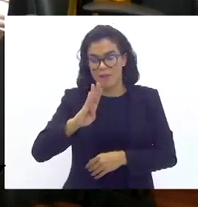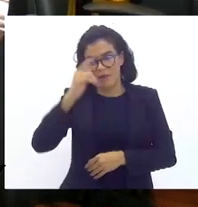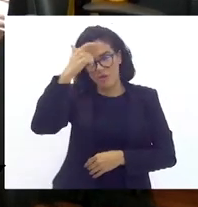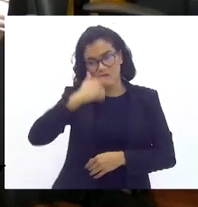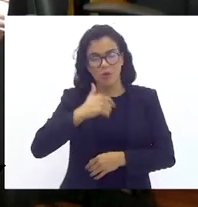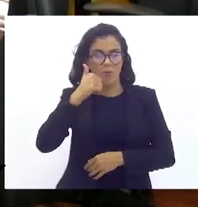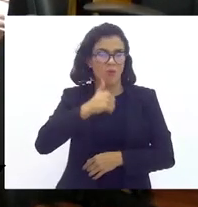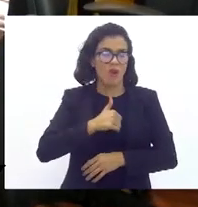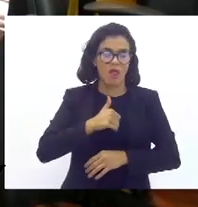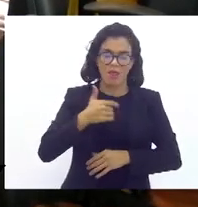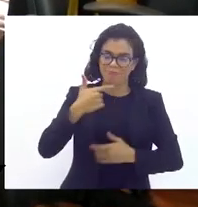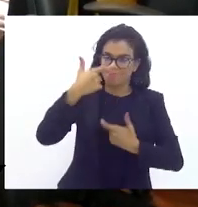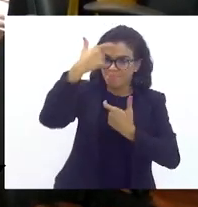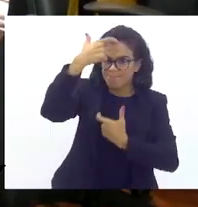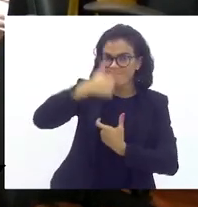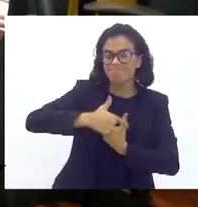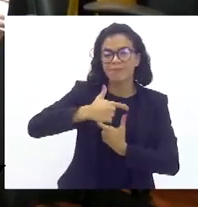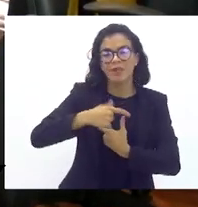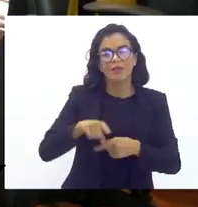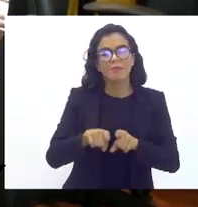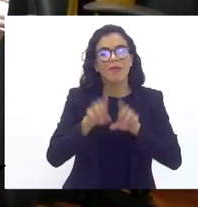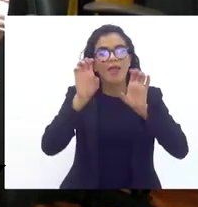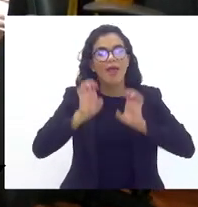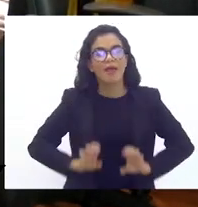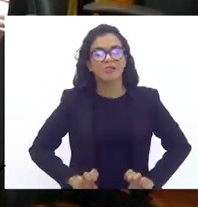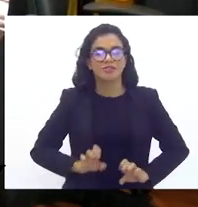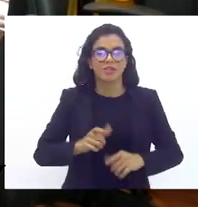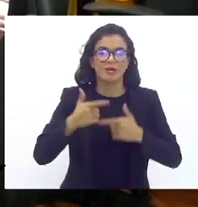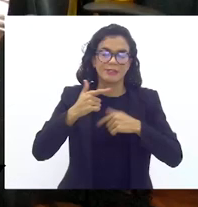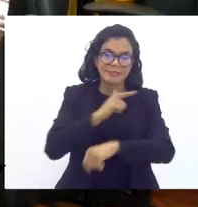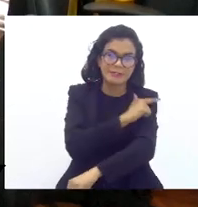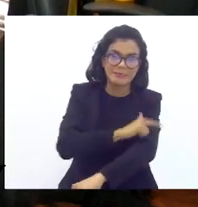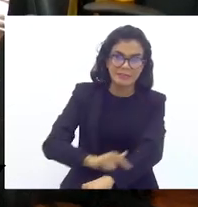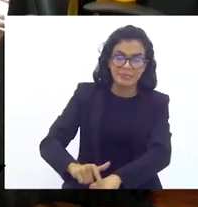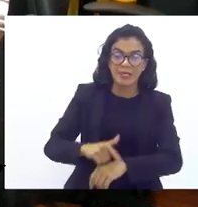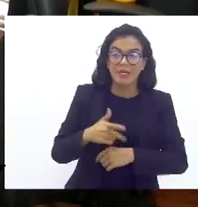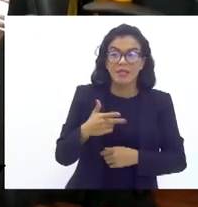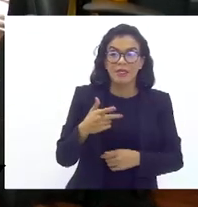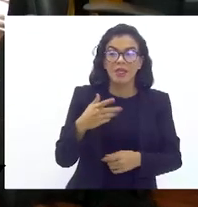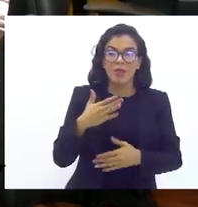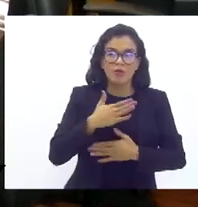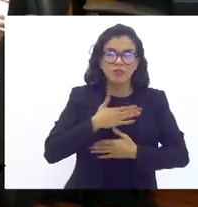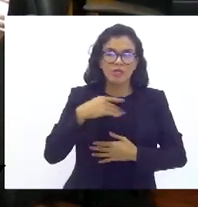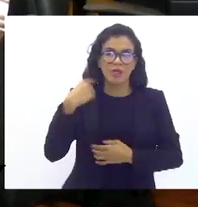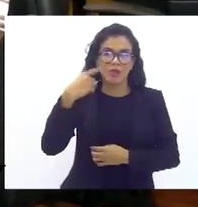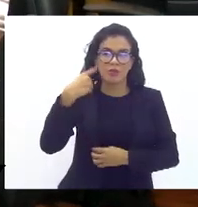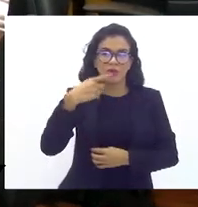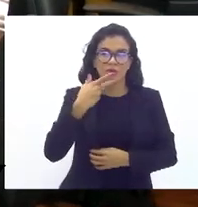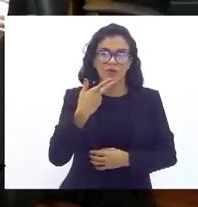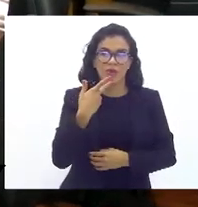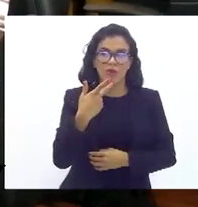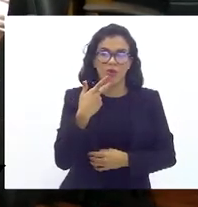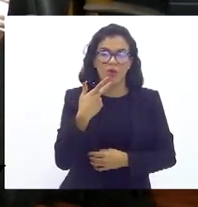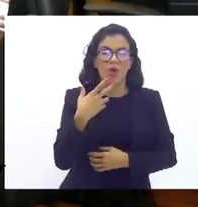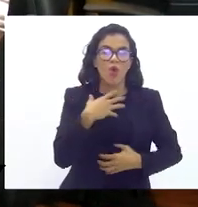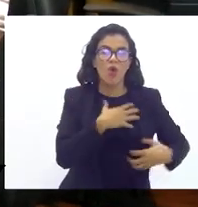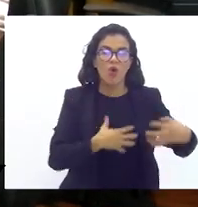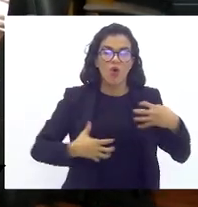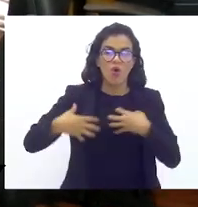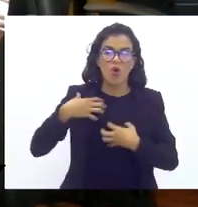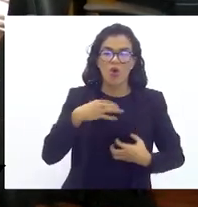de ordem né atualmente Estoura o tribunal de ética e disciplina mas eu gostei quando a doutora disse uma palavra constrangimento